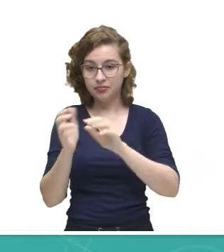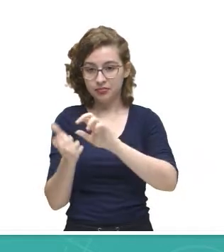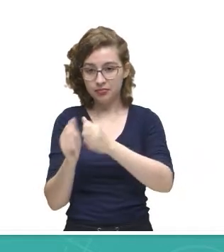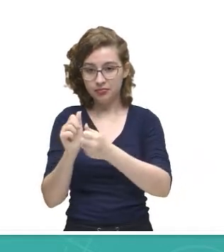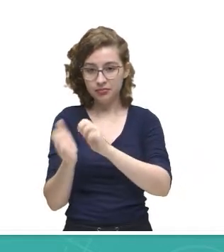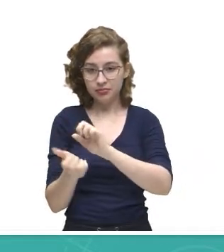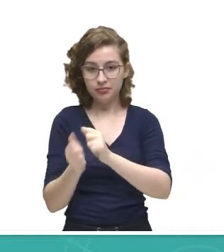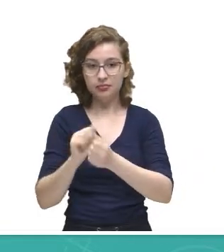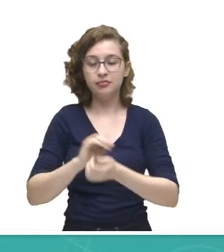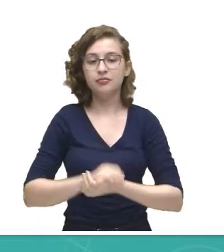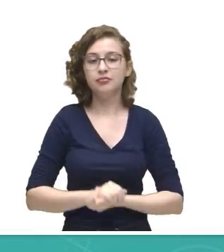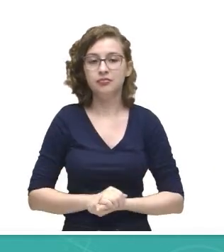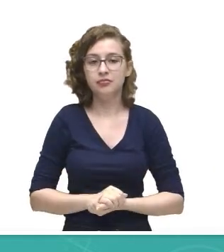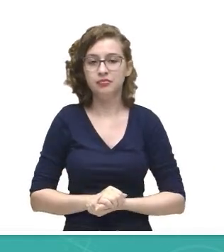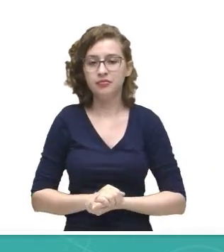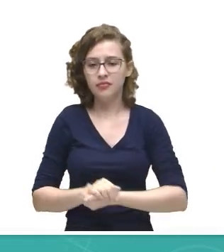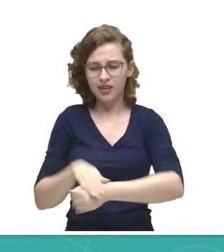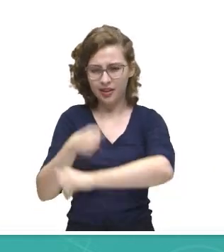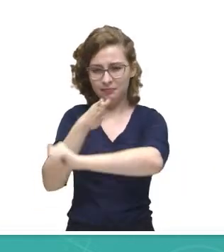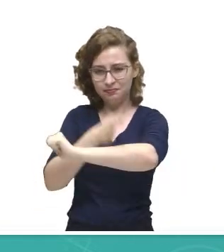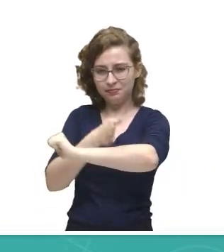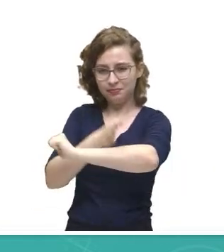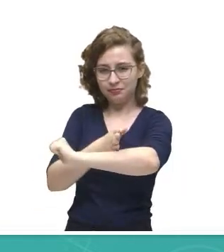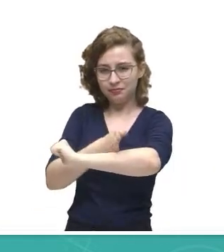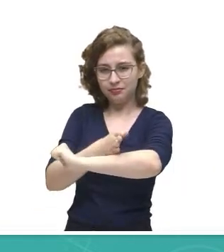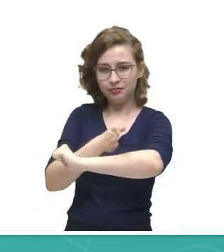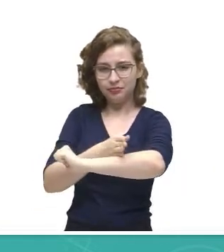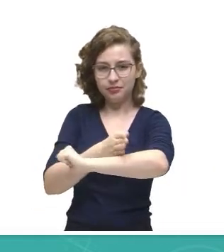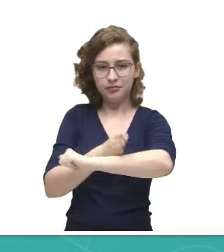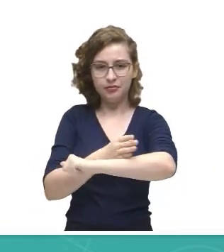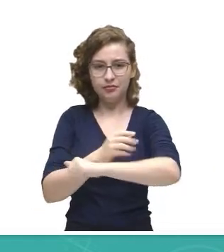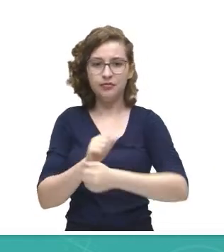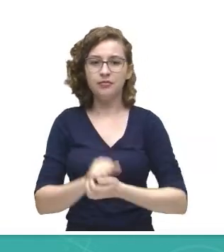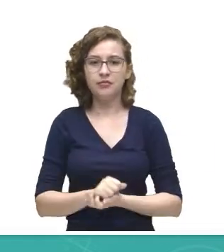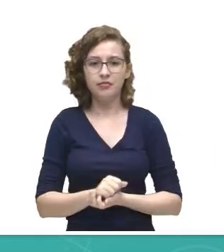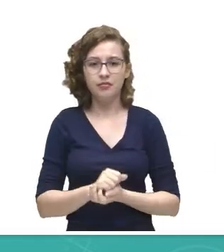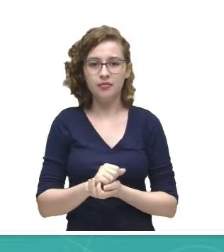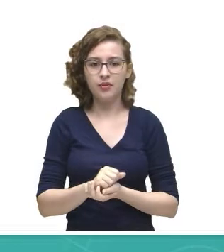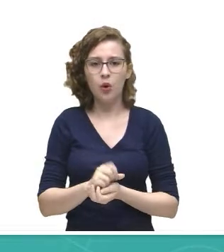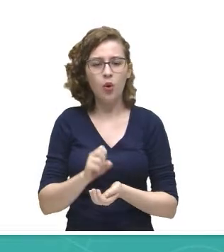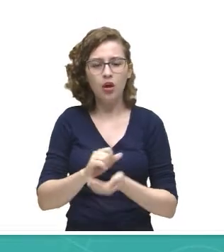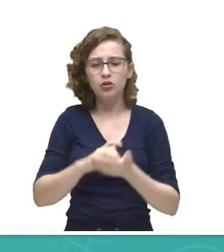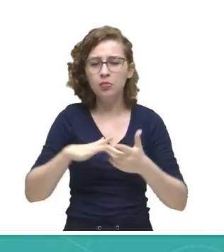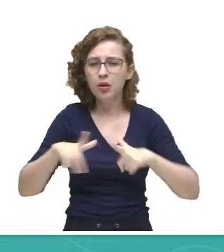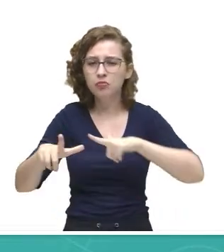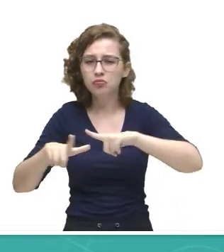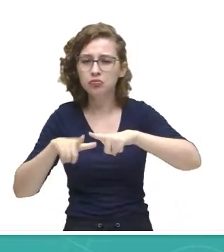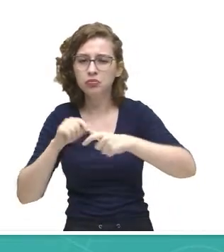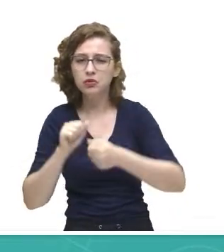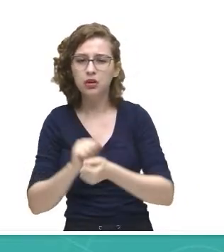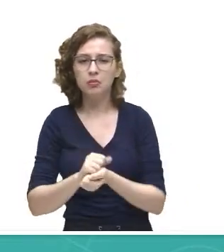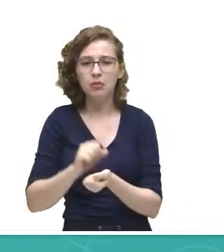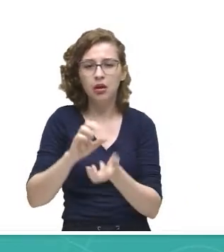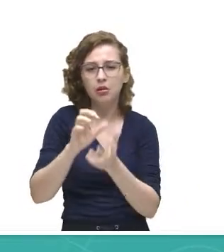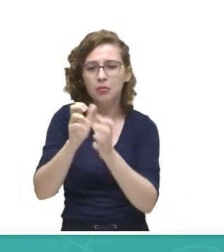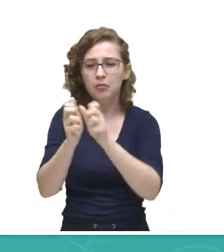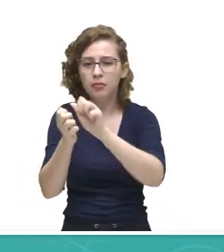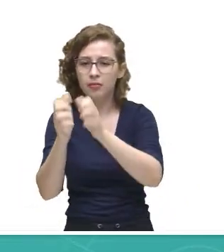artesanato. Lá na Idade Média, as atividades eram feitas desse modo, de